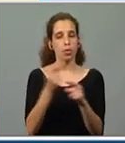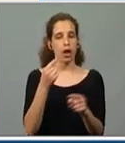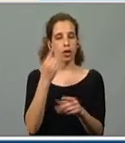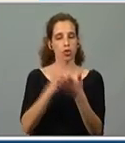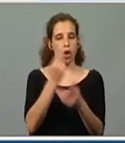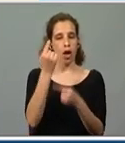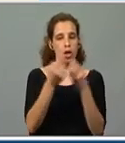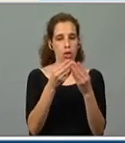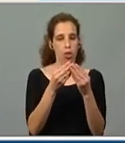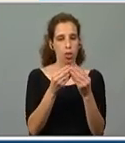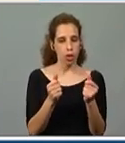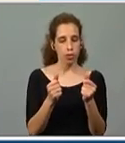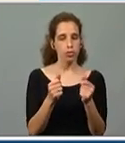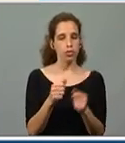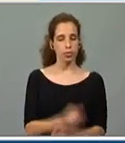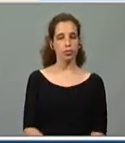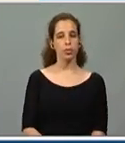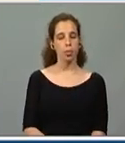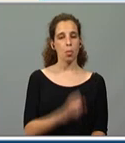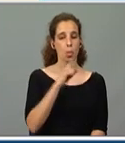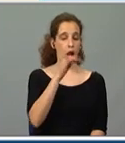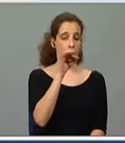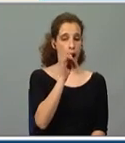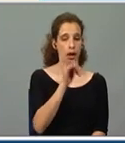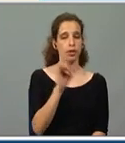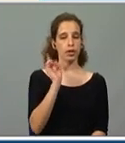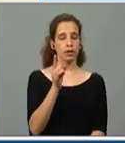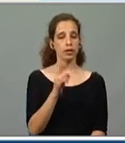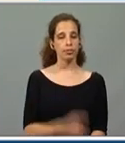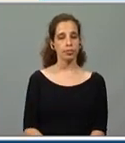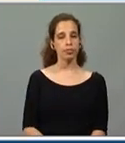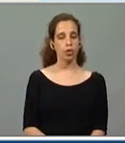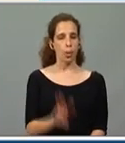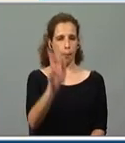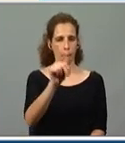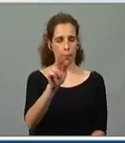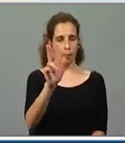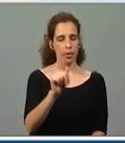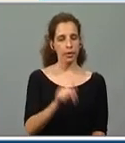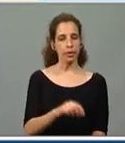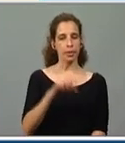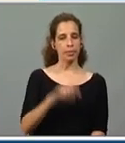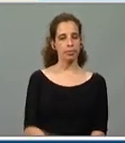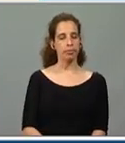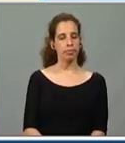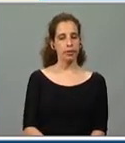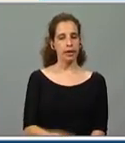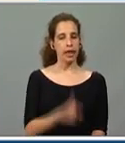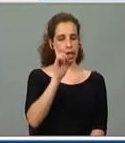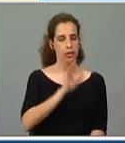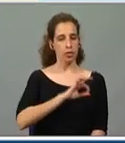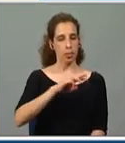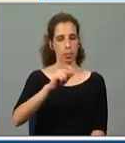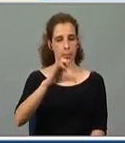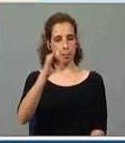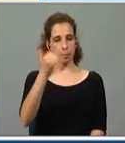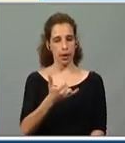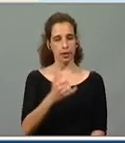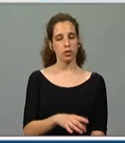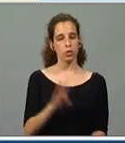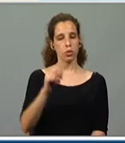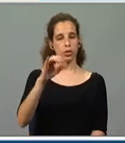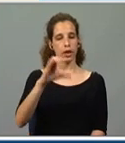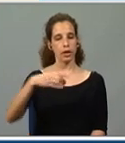são solúveis no solvente, poderá ser a água. Temos aqui uma pintura desta pintora Mary Cassatt, do